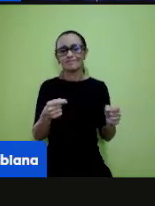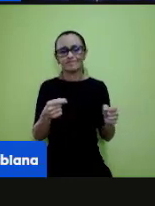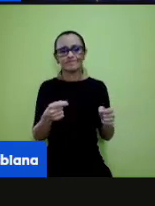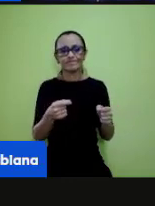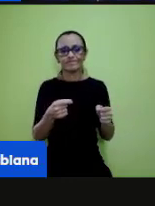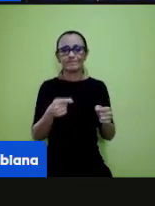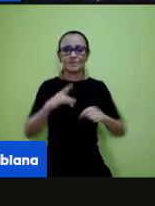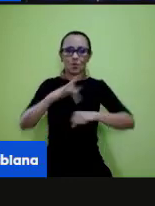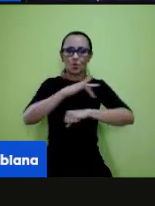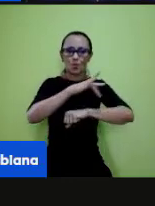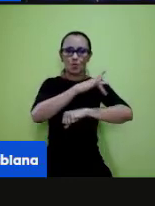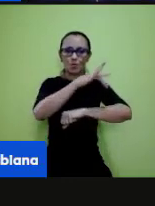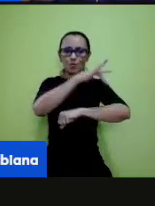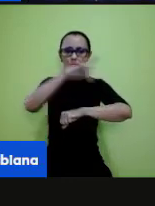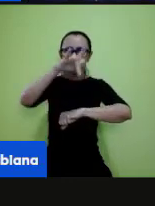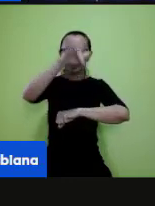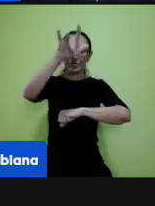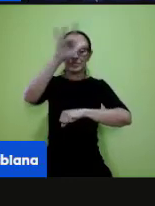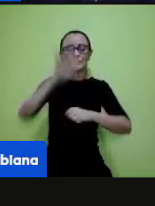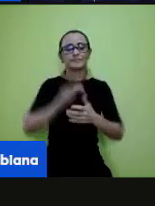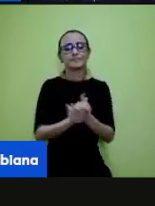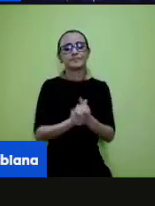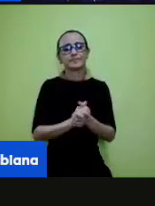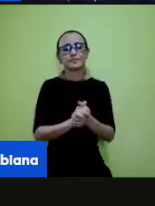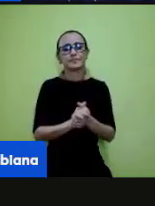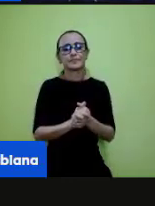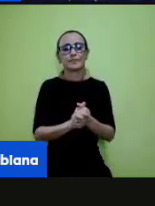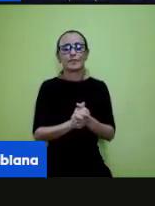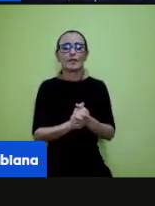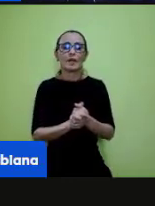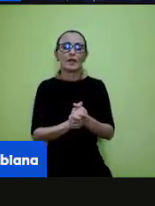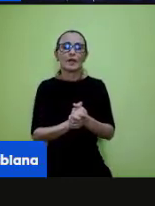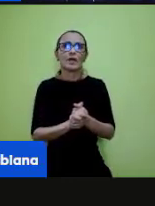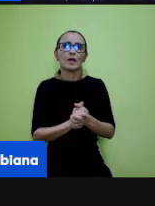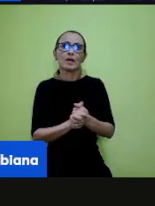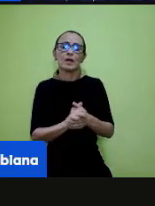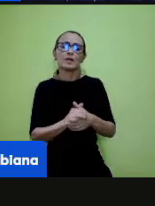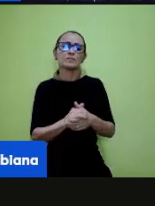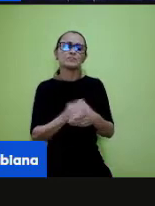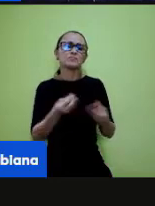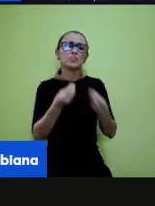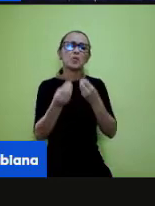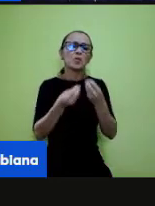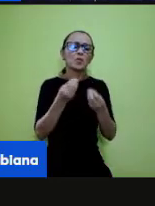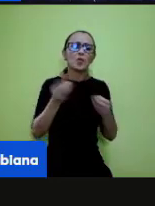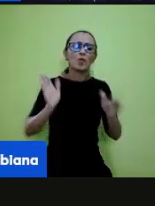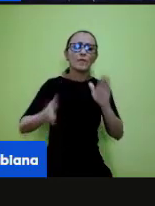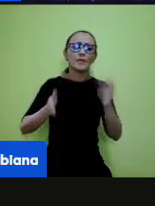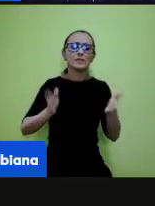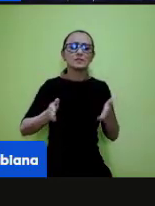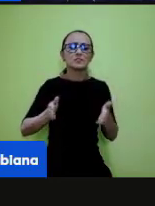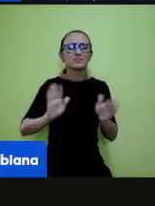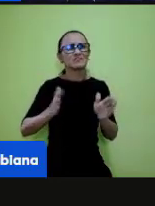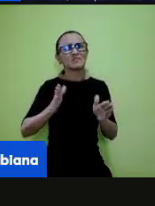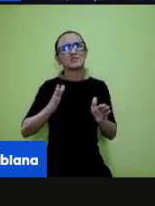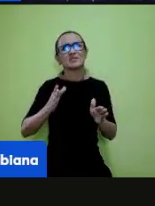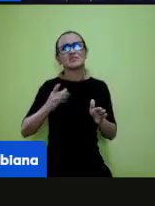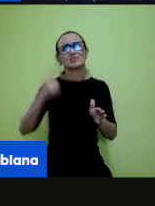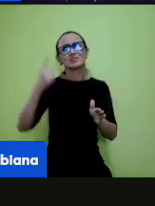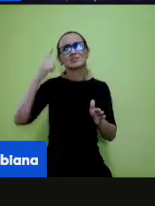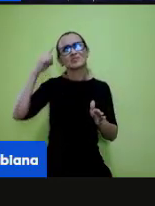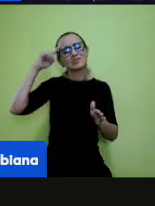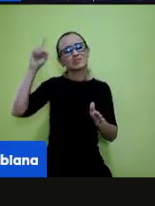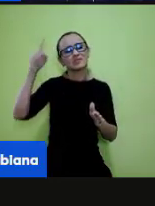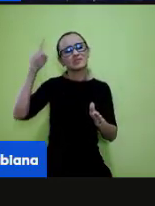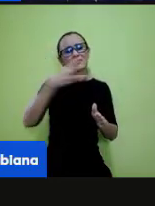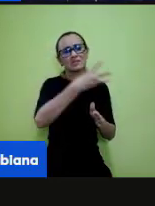adulto. O tempo de vida do mosquito, em média, é 30 dias. A fêmea, quando está infectada com alguma arbovirose,